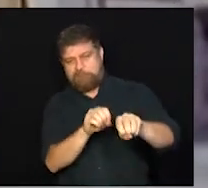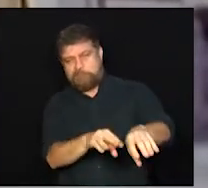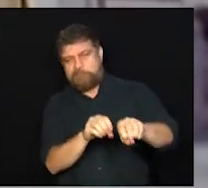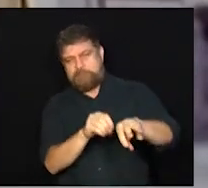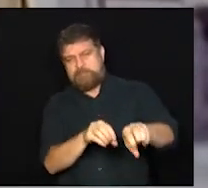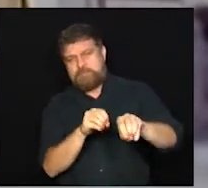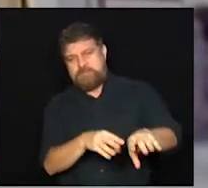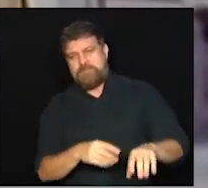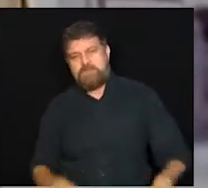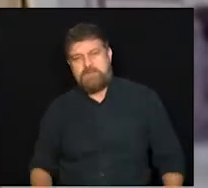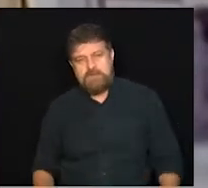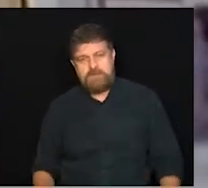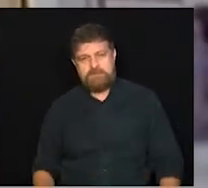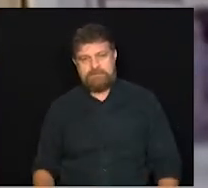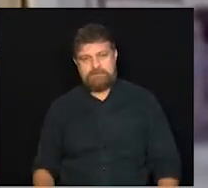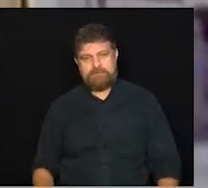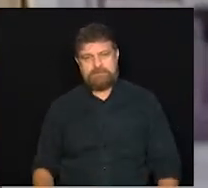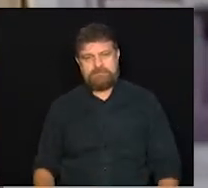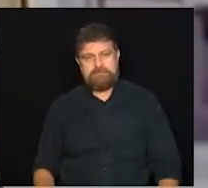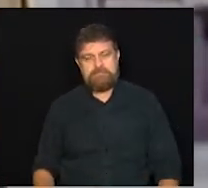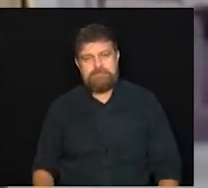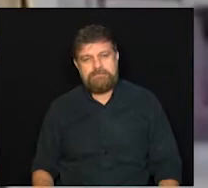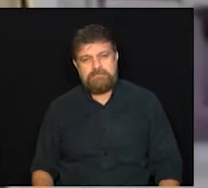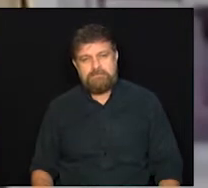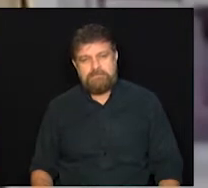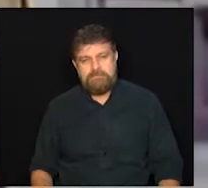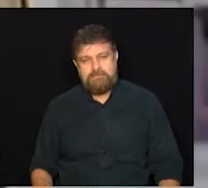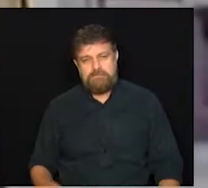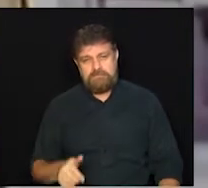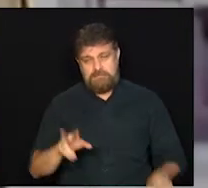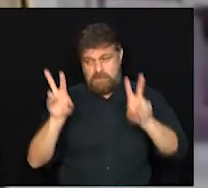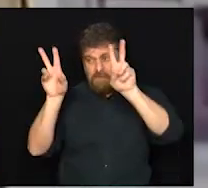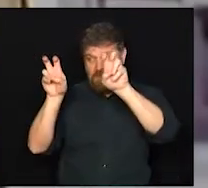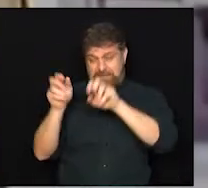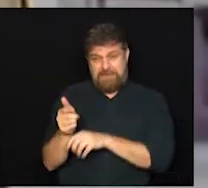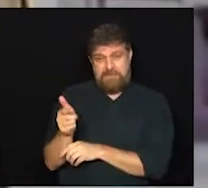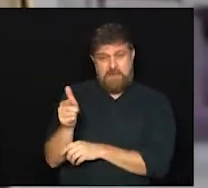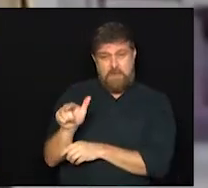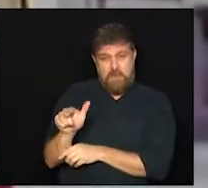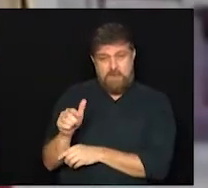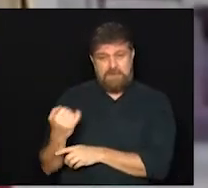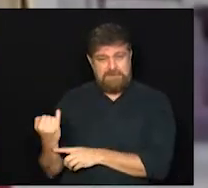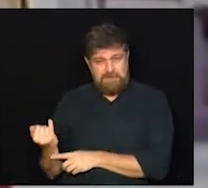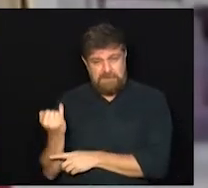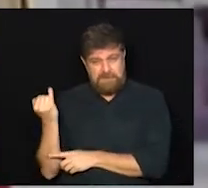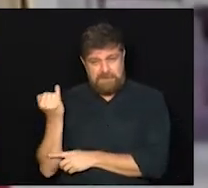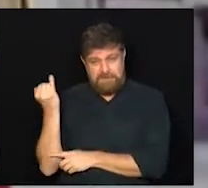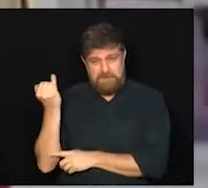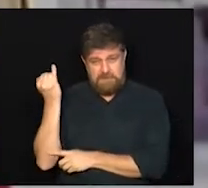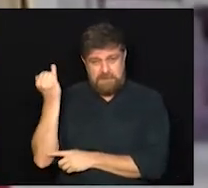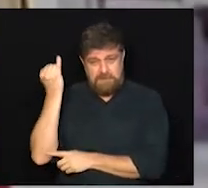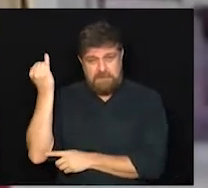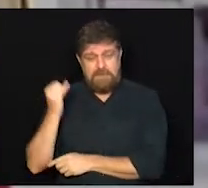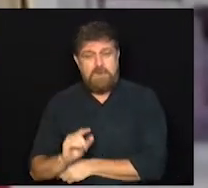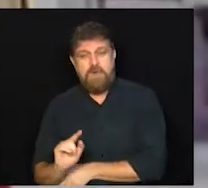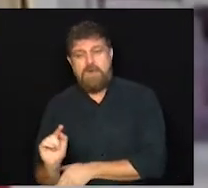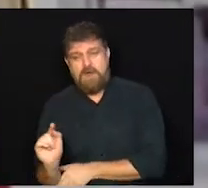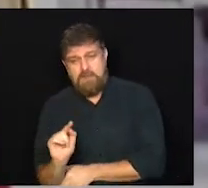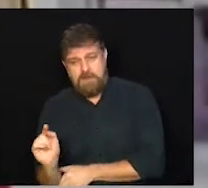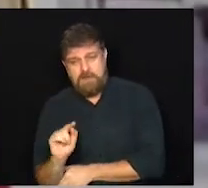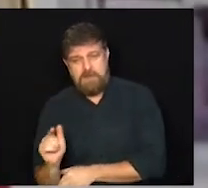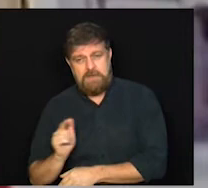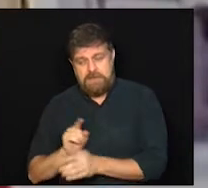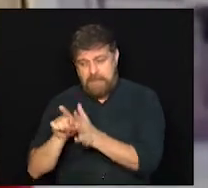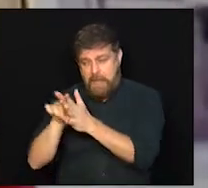Então, falando apenas em linhas gerais. Um outro aspecto muito importante, aí